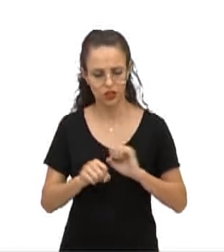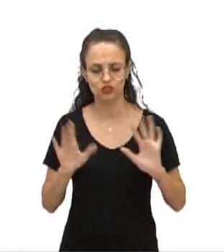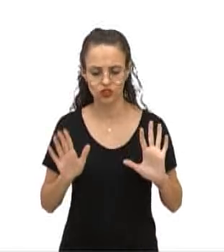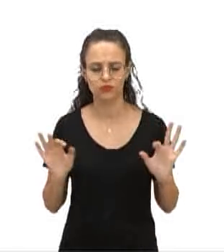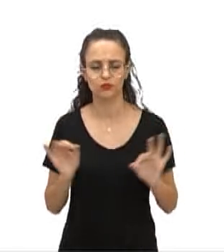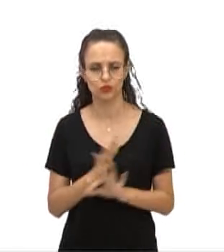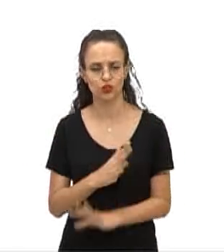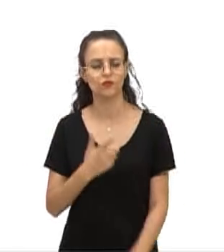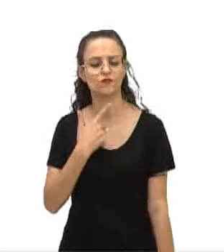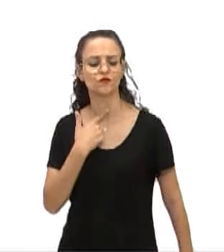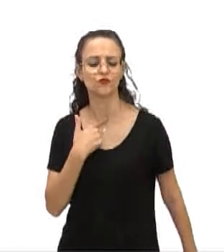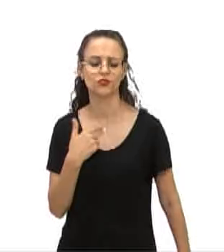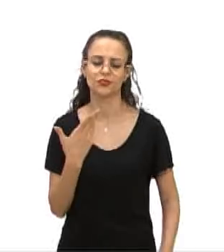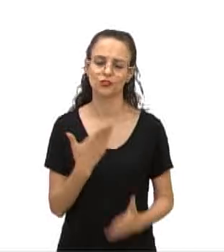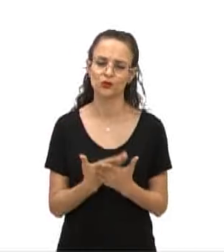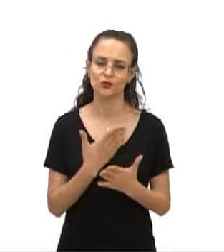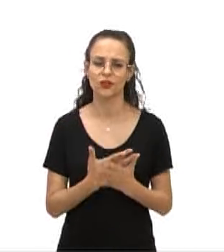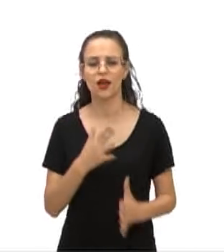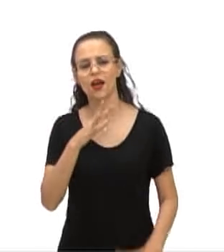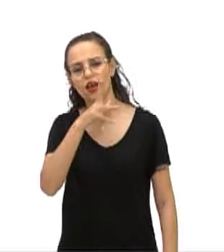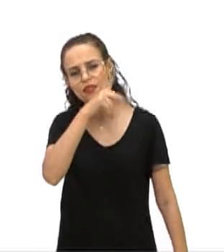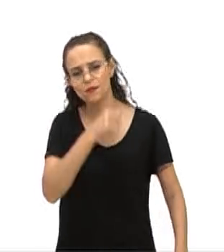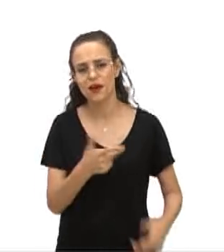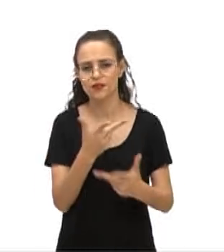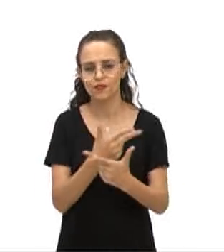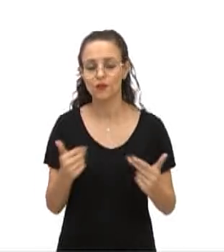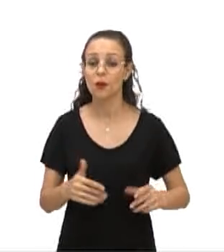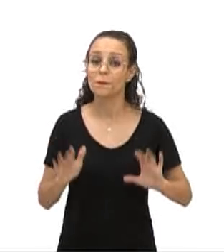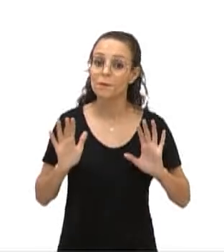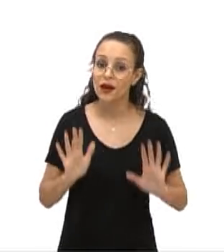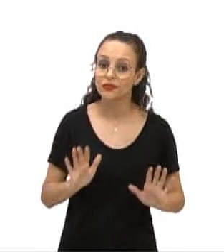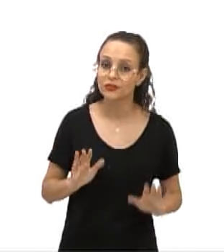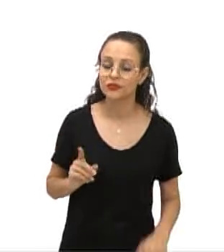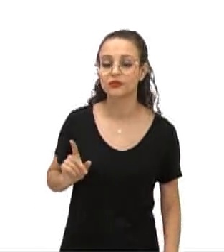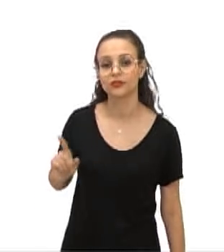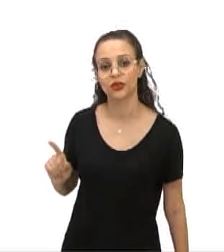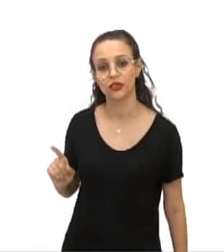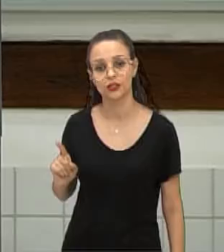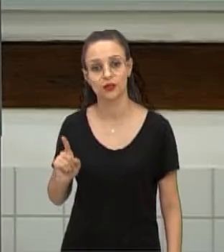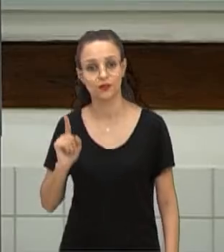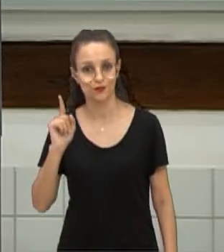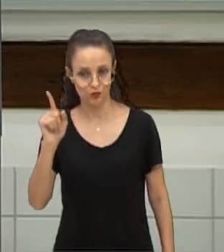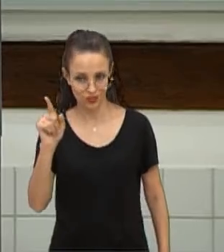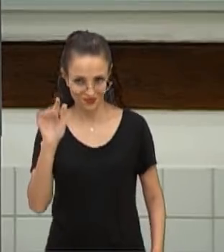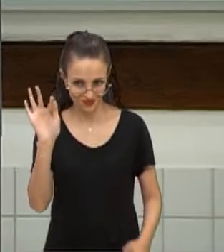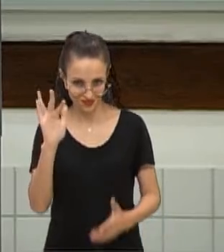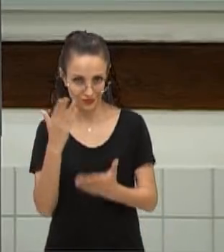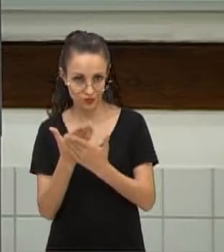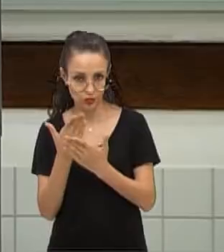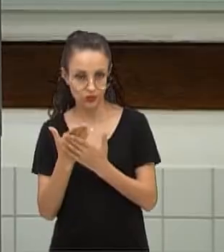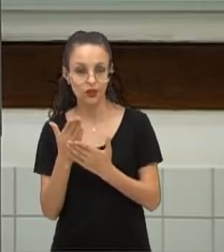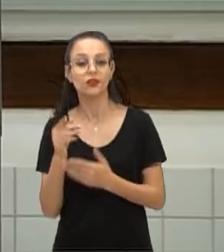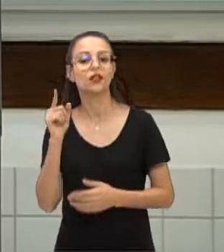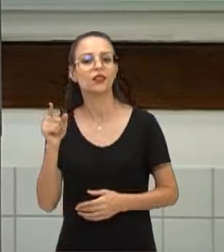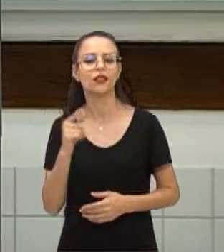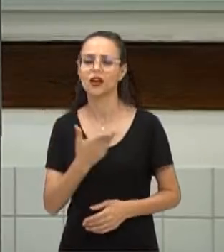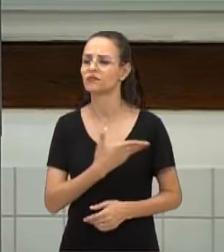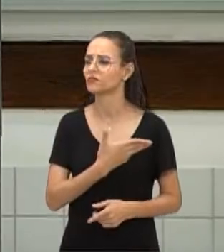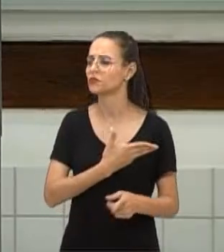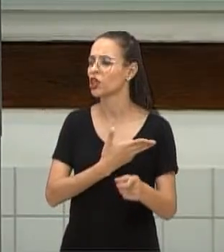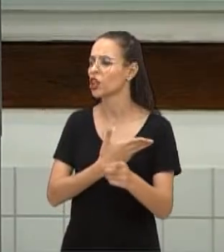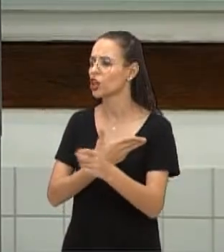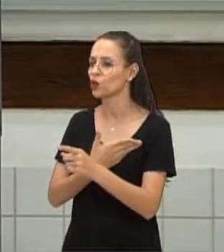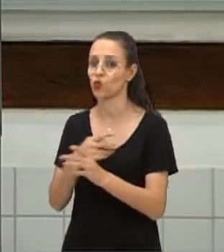aquela vontade de estudar os animais, os seres vivos. Só que quando ele foi para a faculdade estudar teologia, lá ele fez muitas amizades